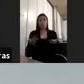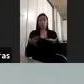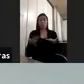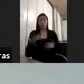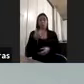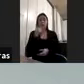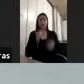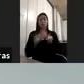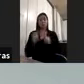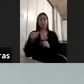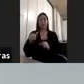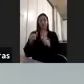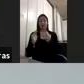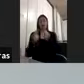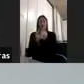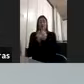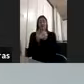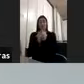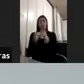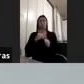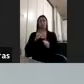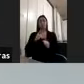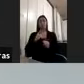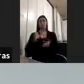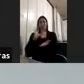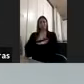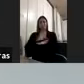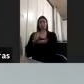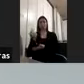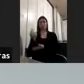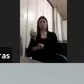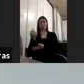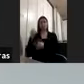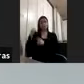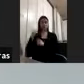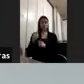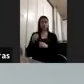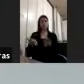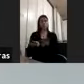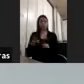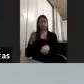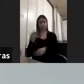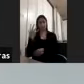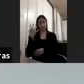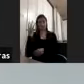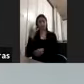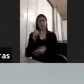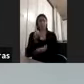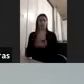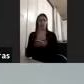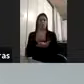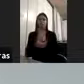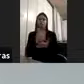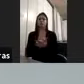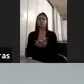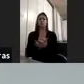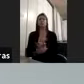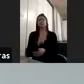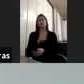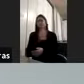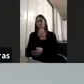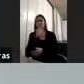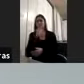tem ações na Bolsa de Valores, ela tem, na verdade, está no mercado acionário. A Renault vai ter prejuízo esse ano?